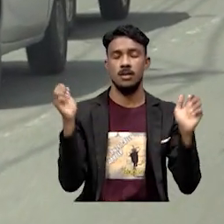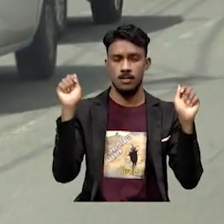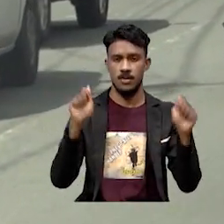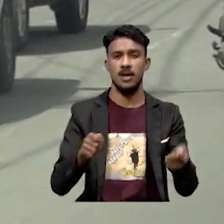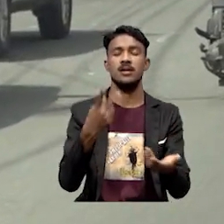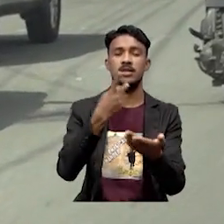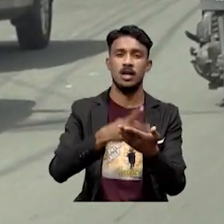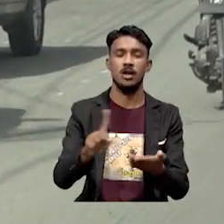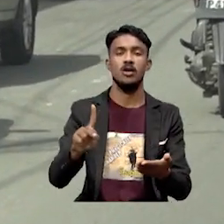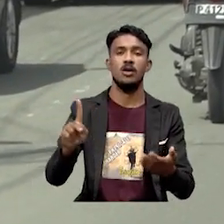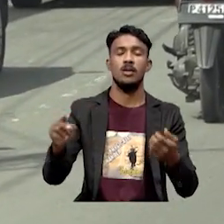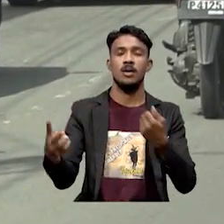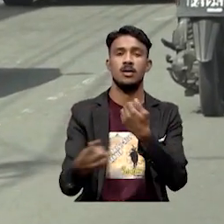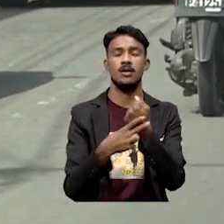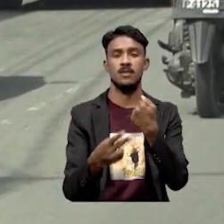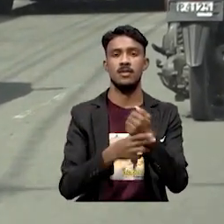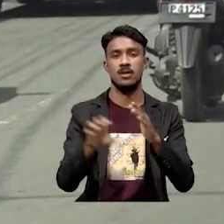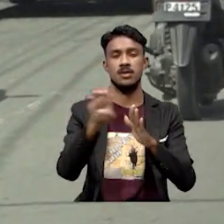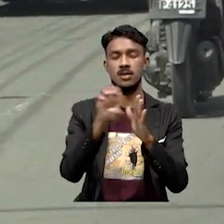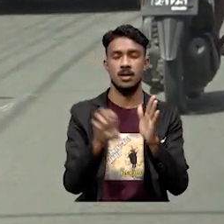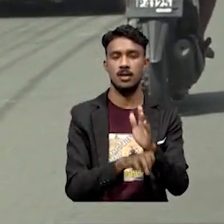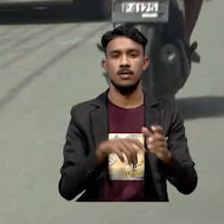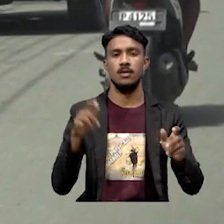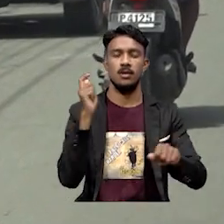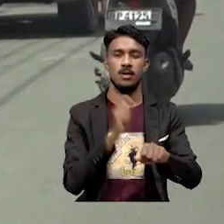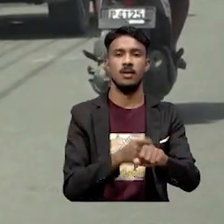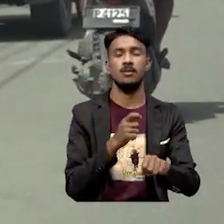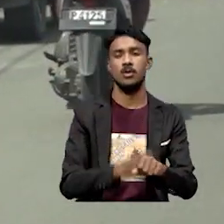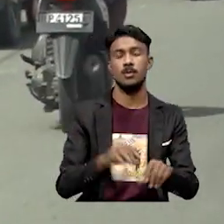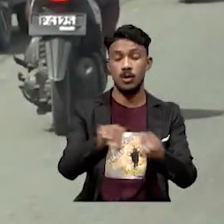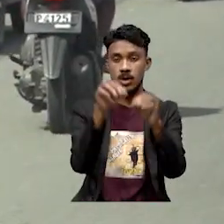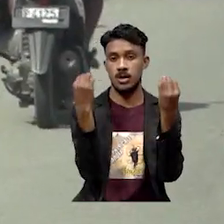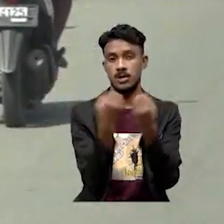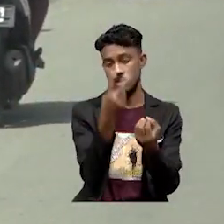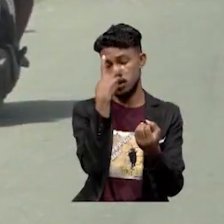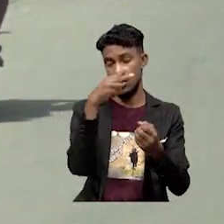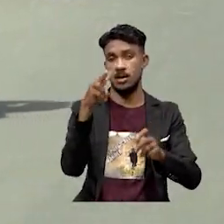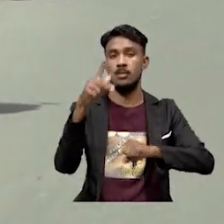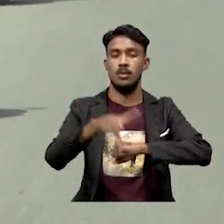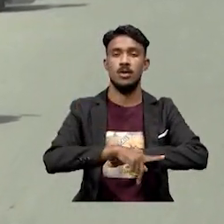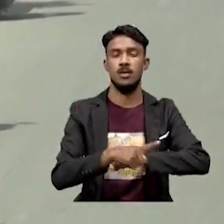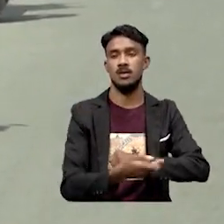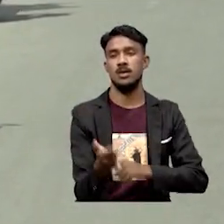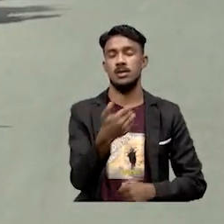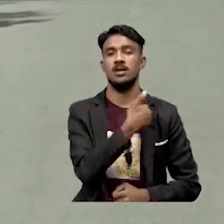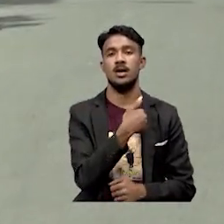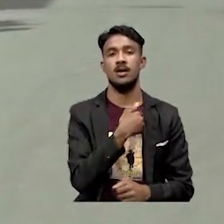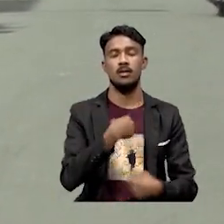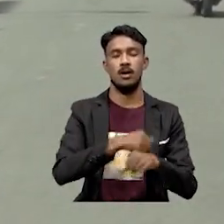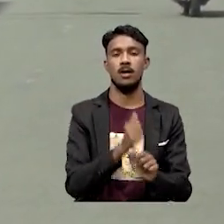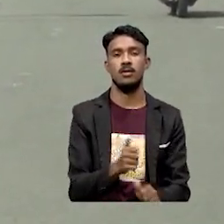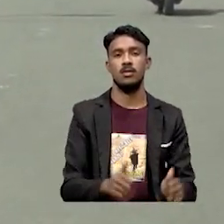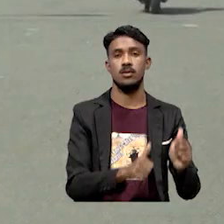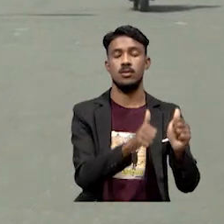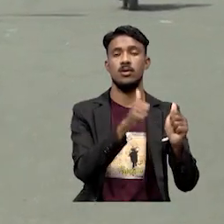estar ide selu fali nebe durante nene fundasan mahen hare ida nemos politike ida nemos sida ku implementat dia hanya sang wain